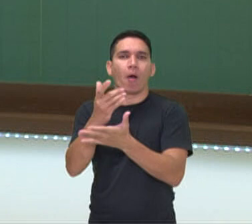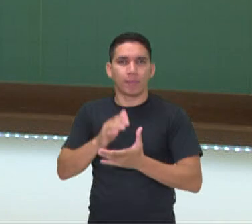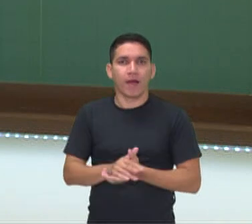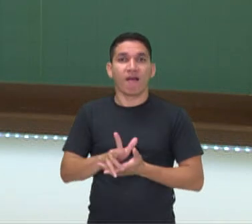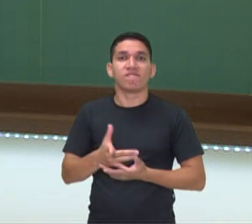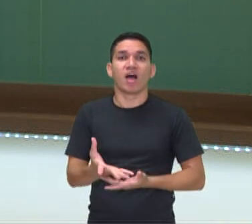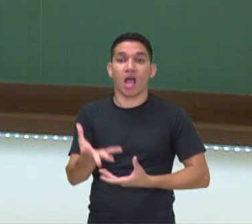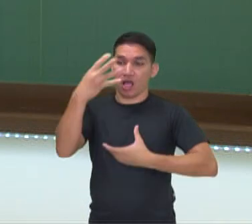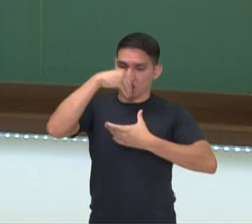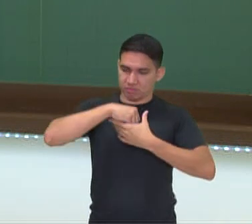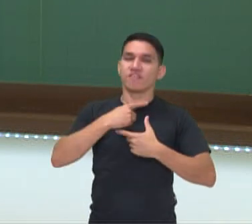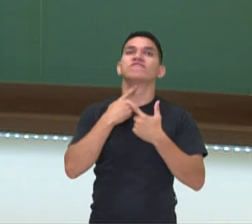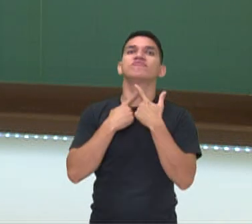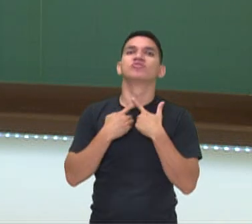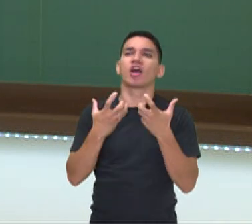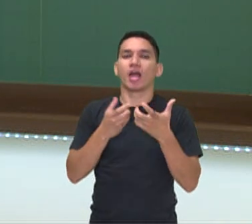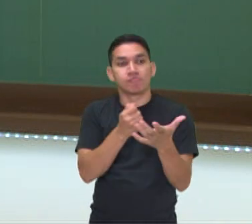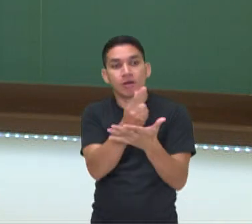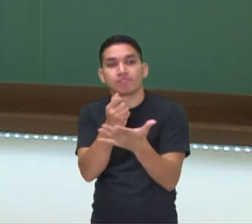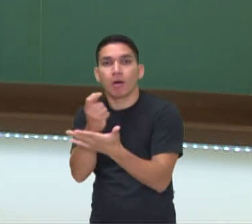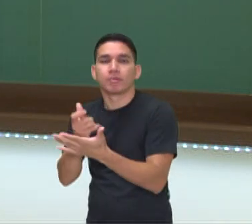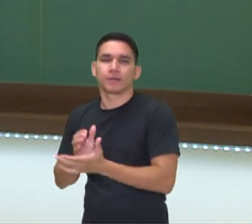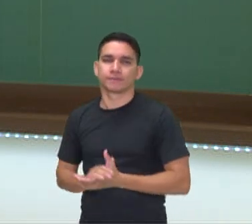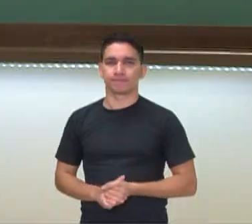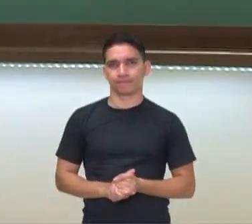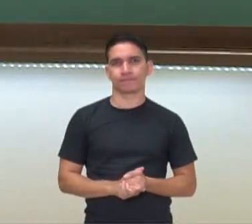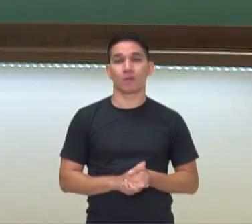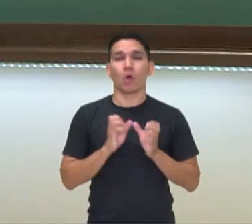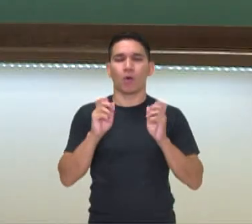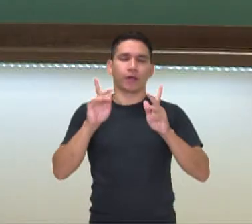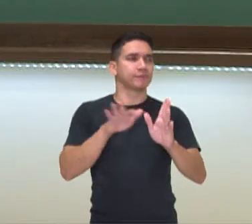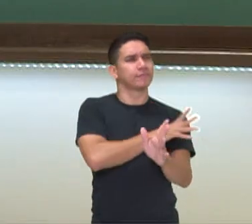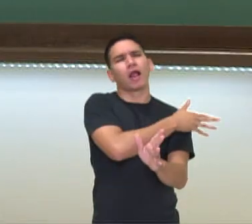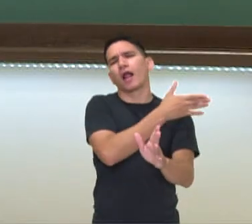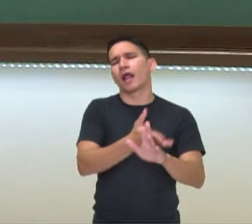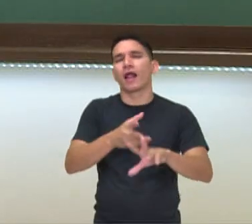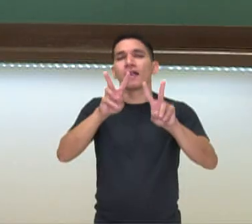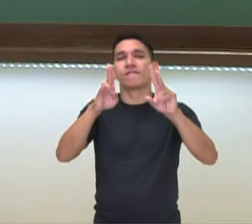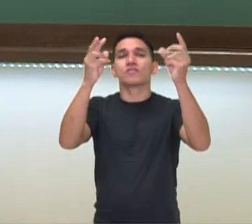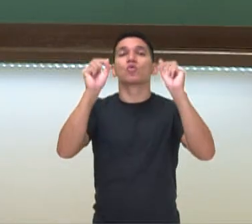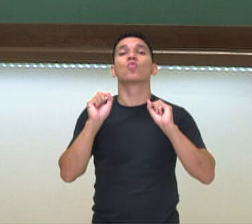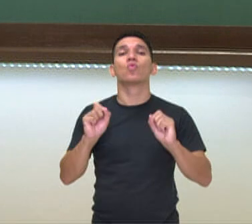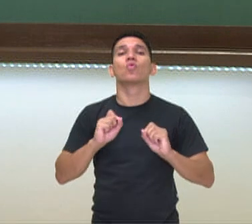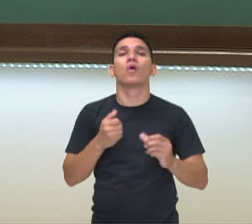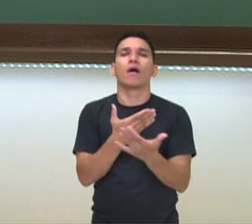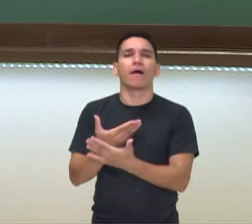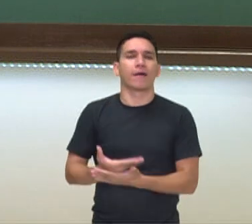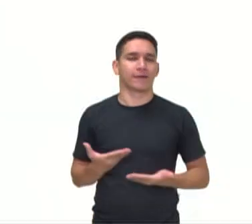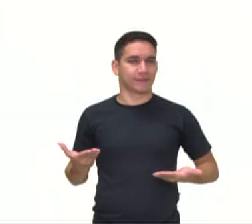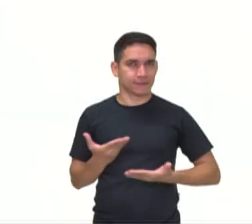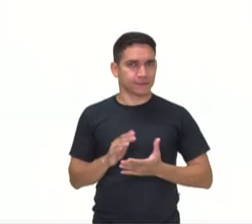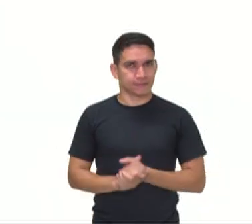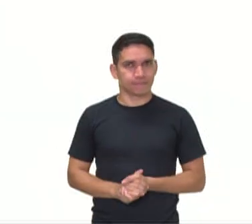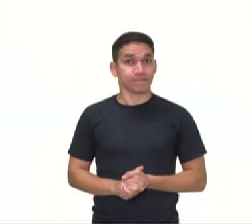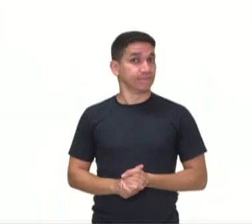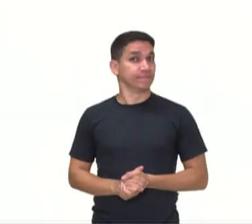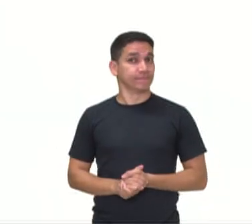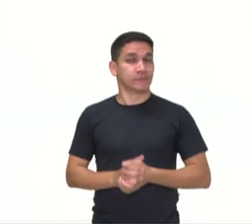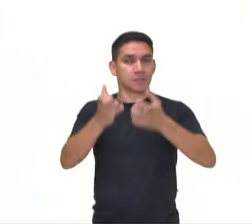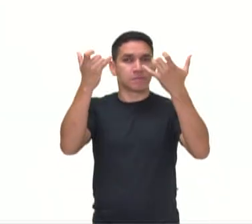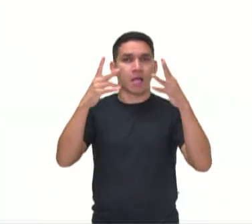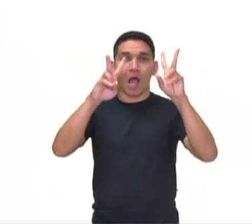você desejo de consumo. O que falamos nessa nossa aula de hoje? Olha lá o que a gente falou, ó. Nós falamos